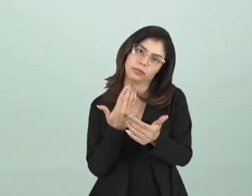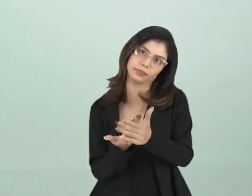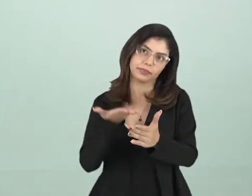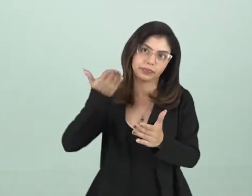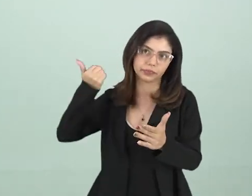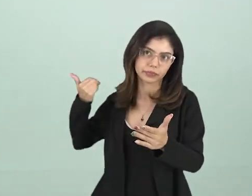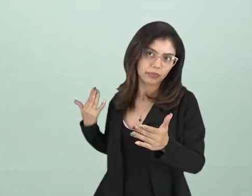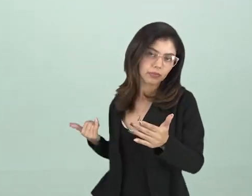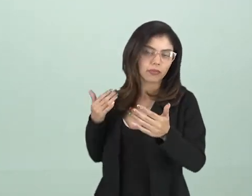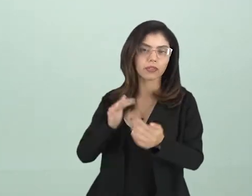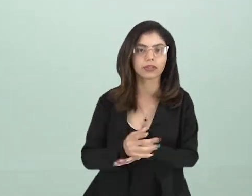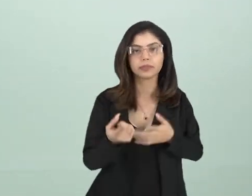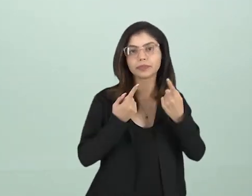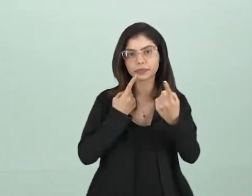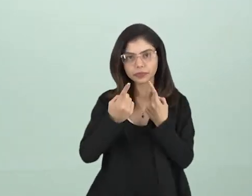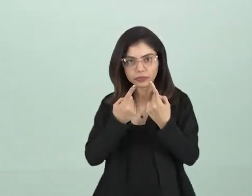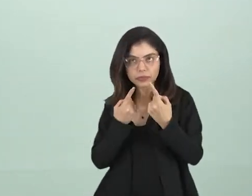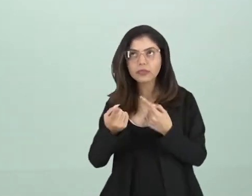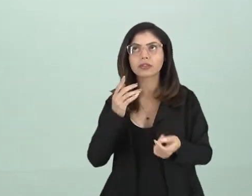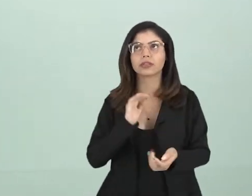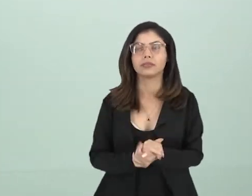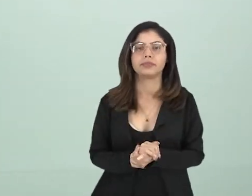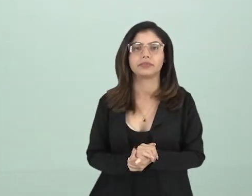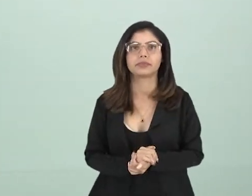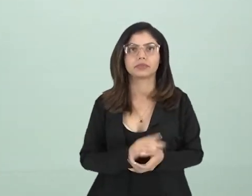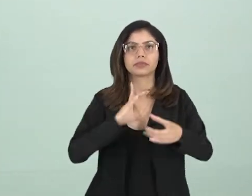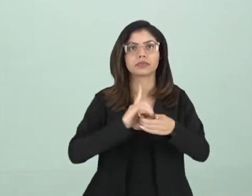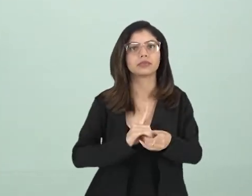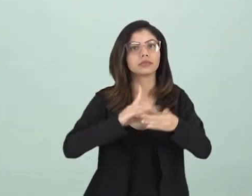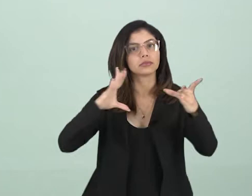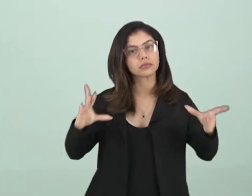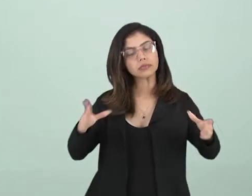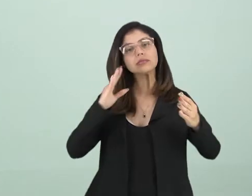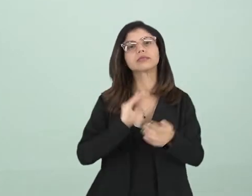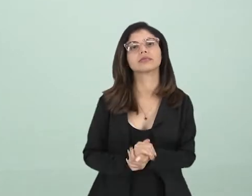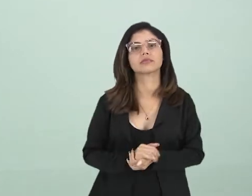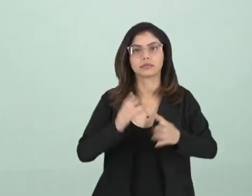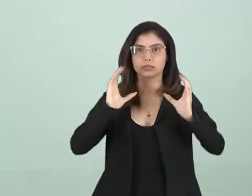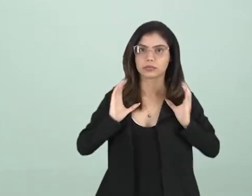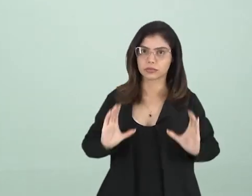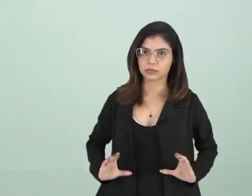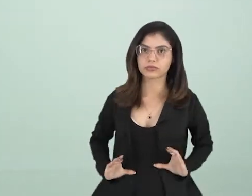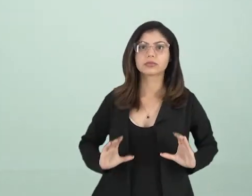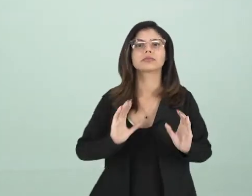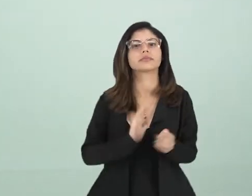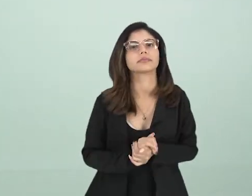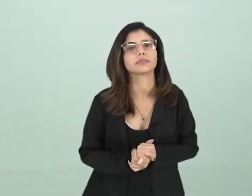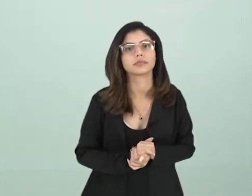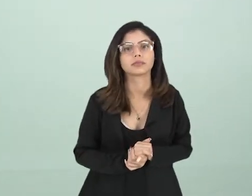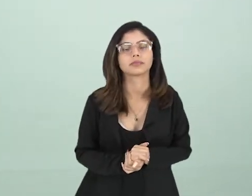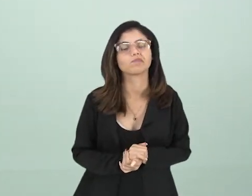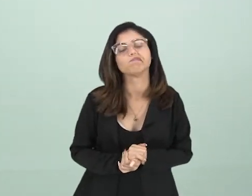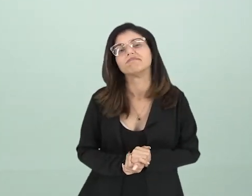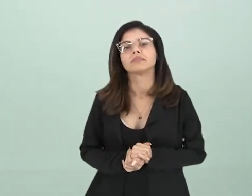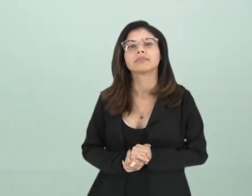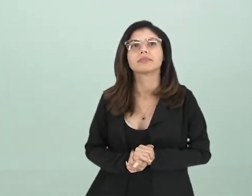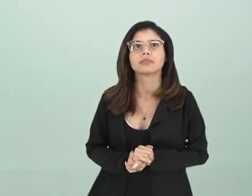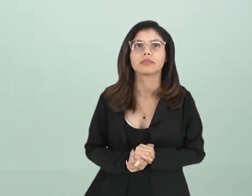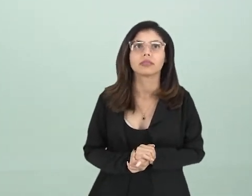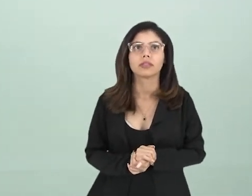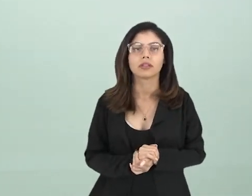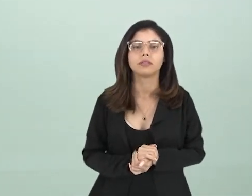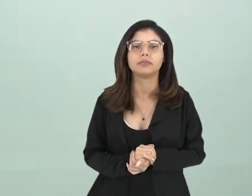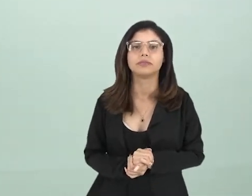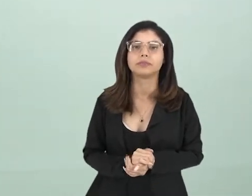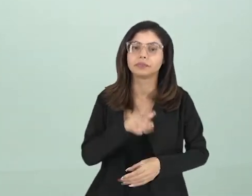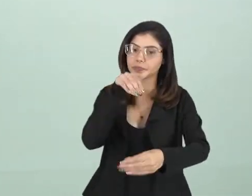aulas anteriores, nós discutimos, sobre democracia, sobre cidadania, sobre a instituição